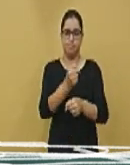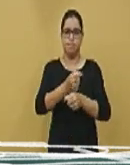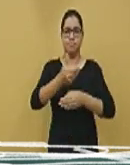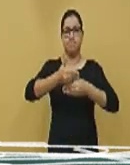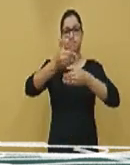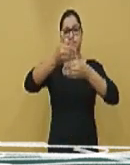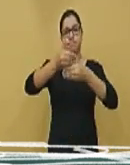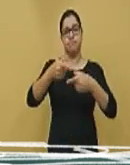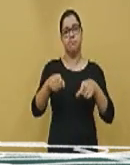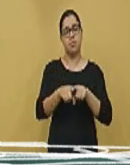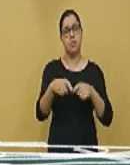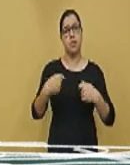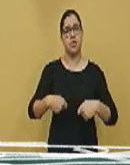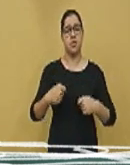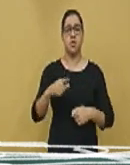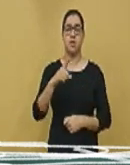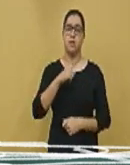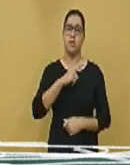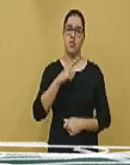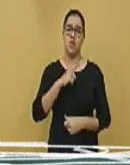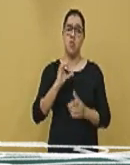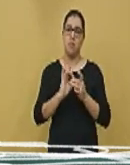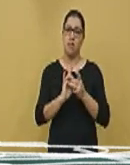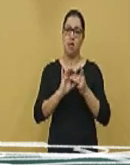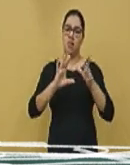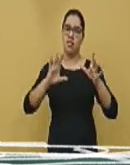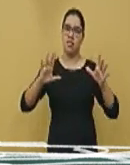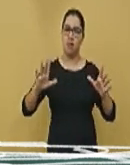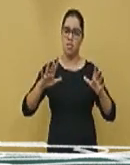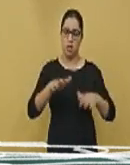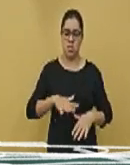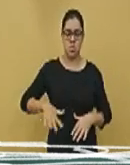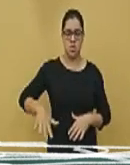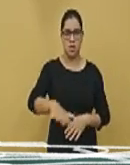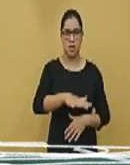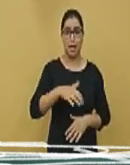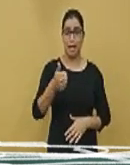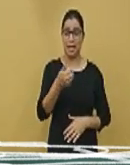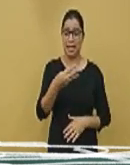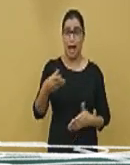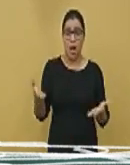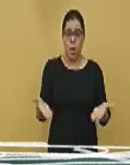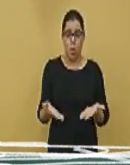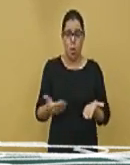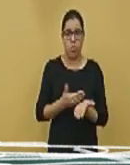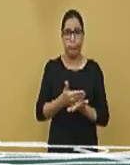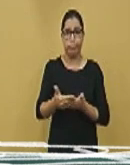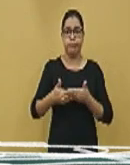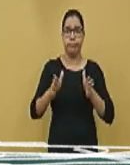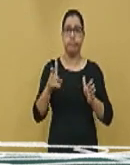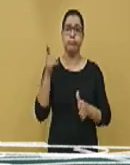necessário termos uma licença ambiental que foi conseguida somente agora, depois de 13 anos na universidade.